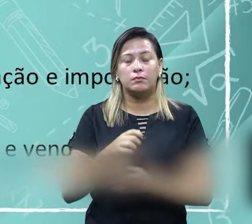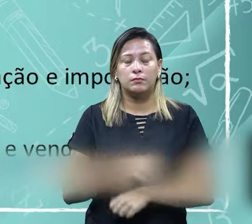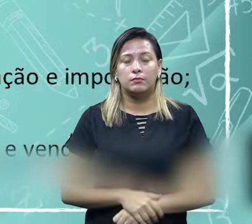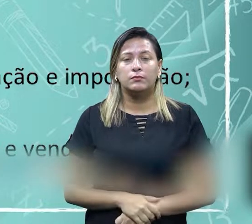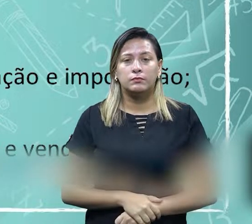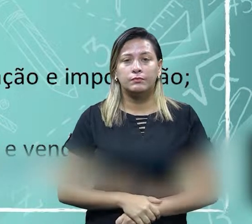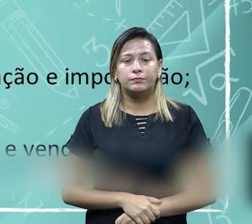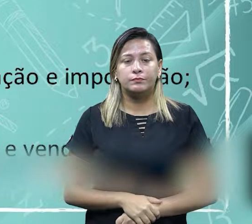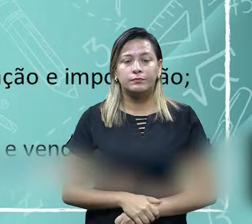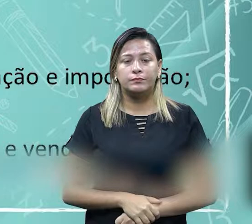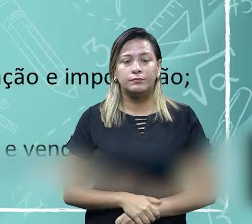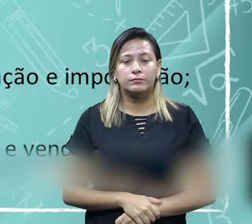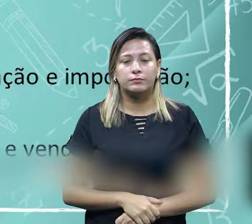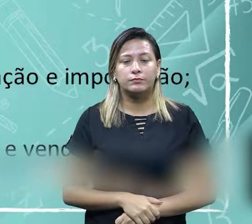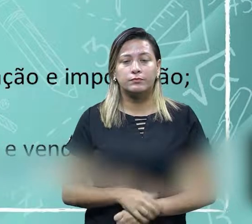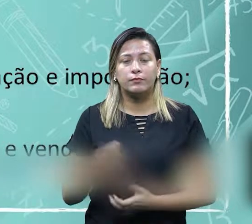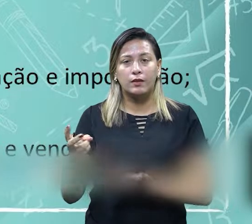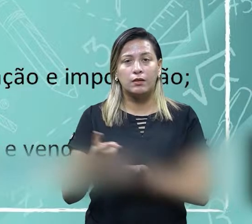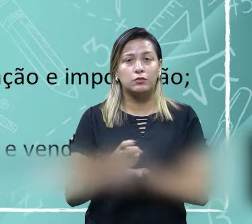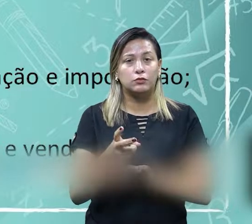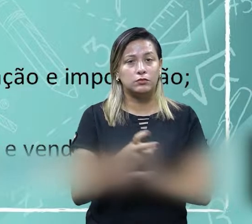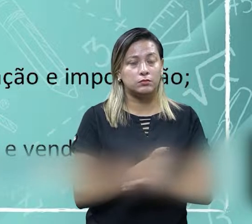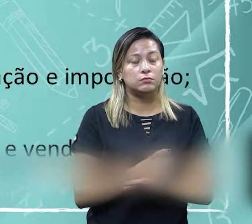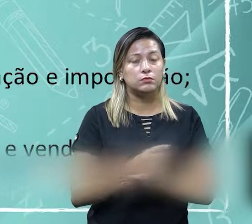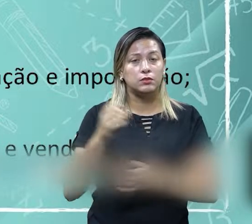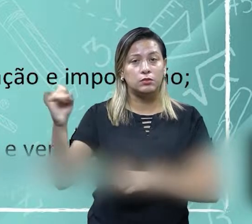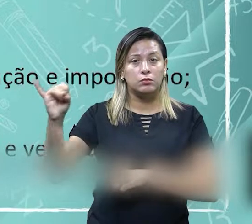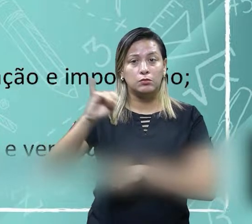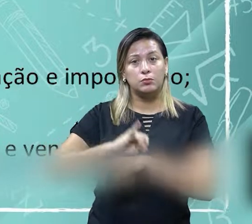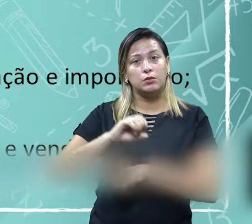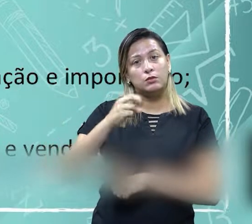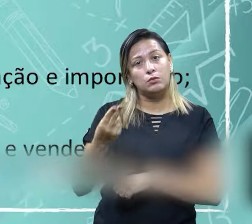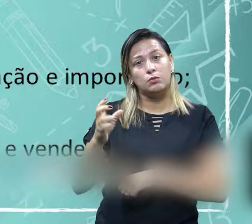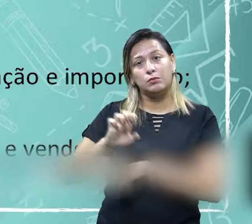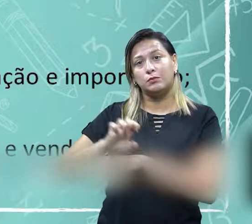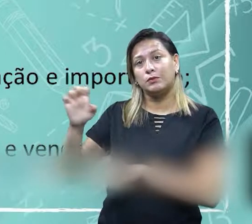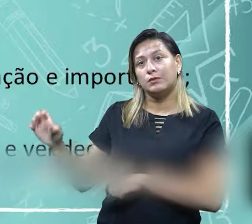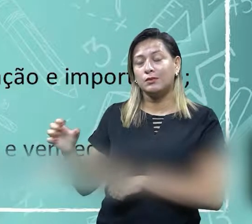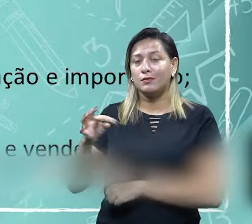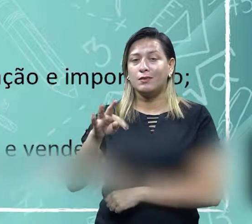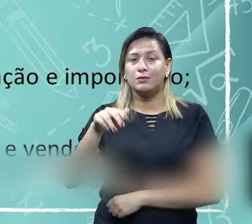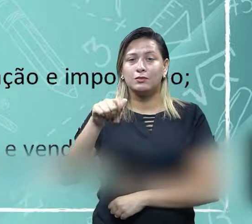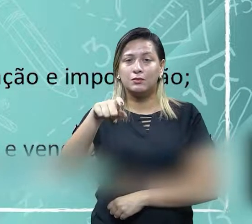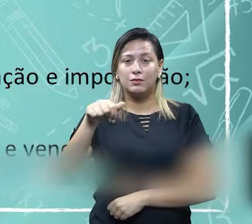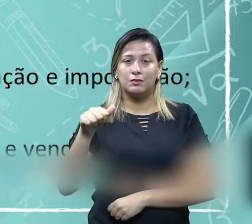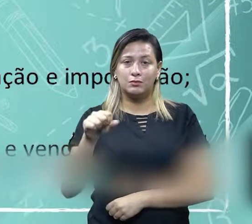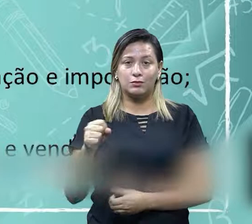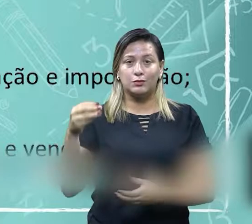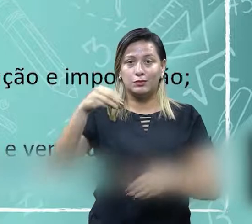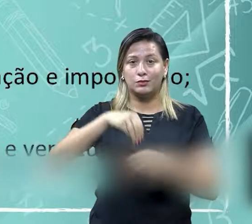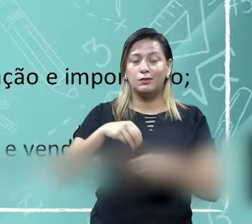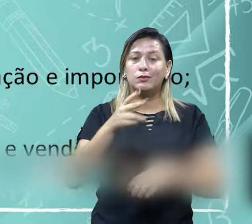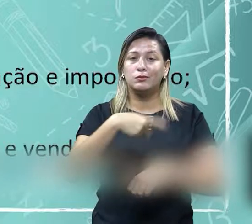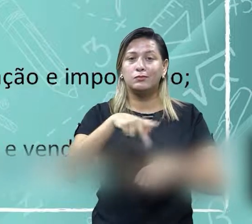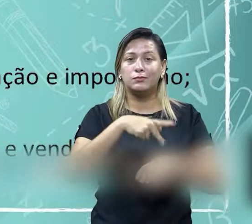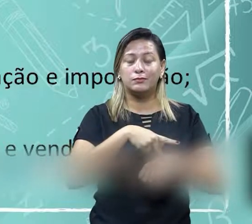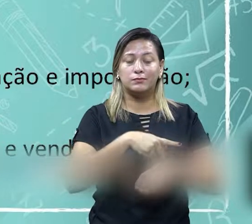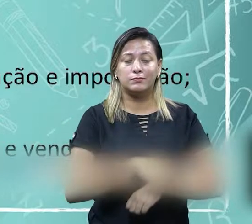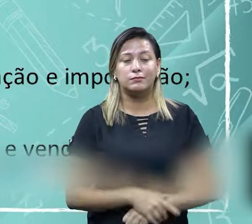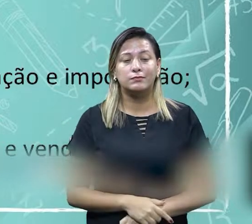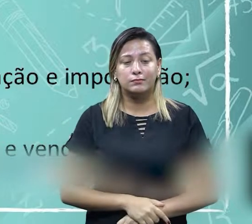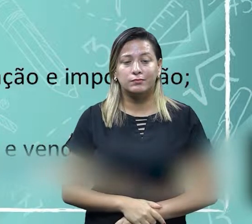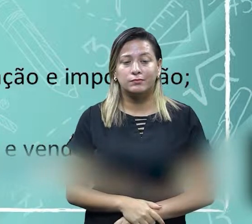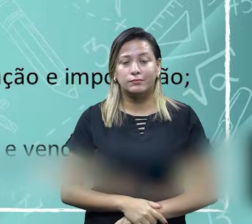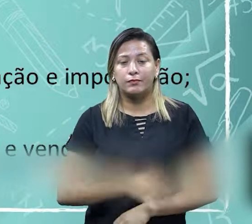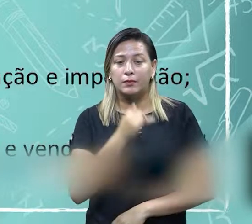seja, quem vai pagar as taxas internas do qual esse produto está sendo importado.